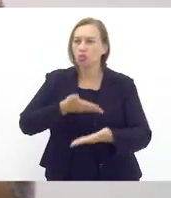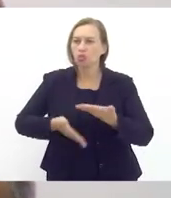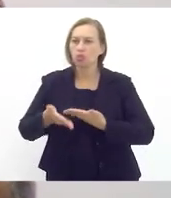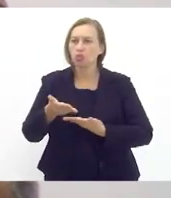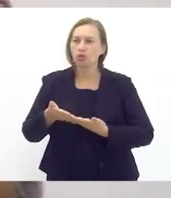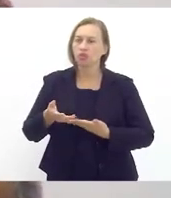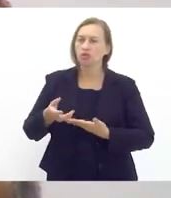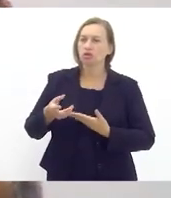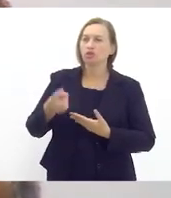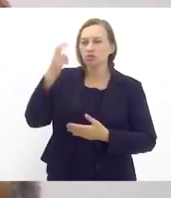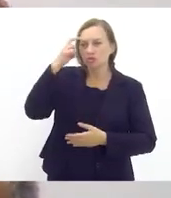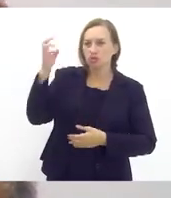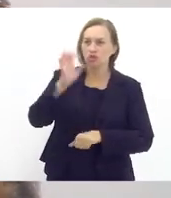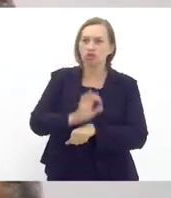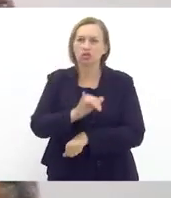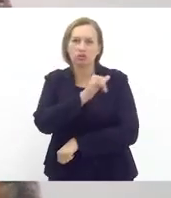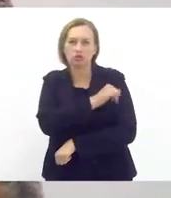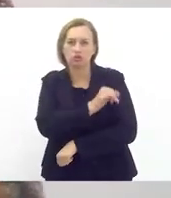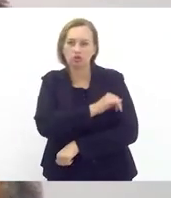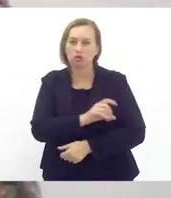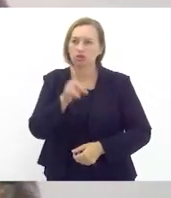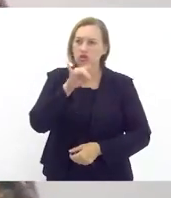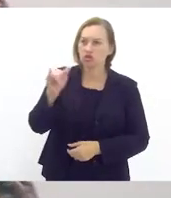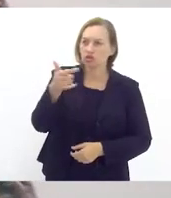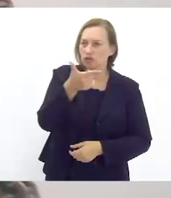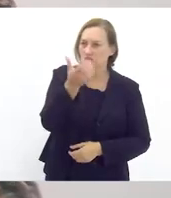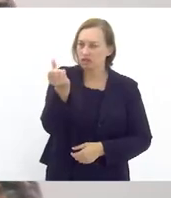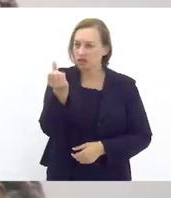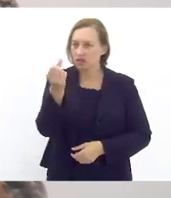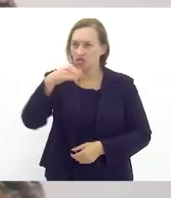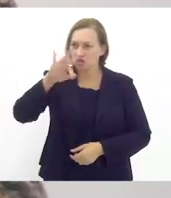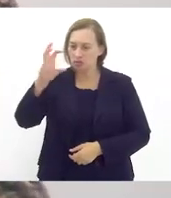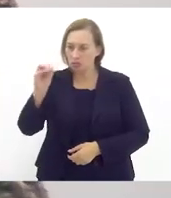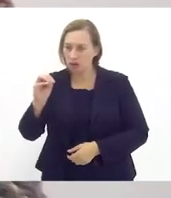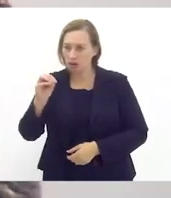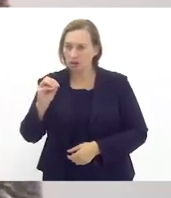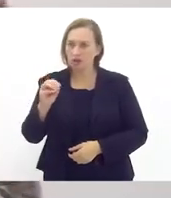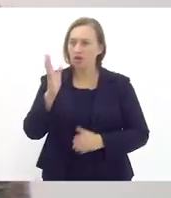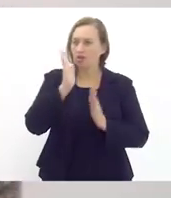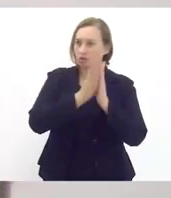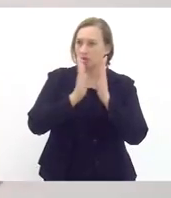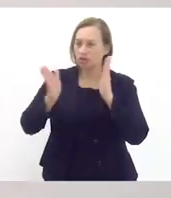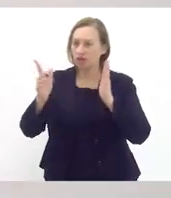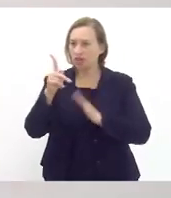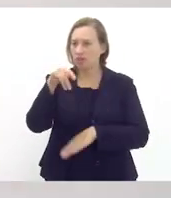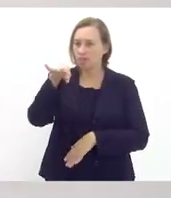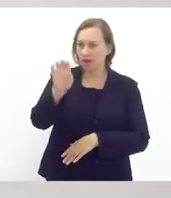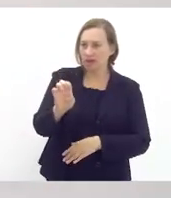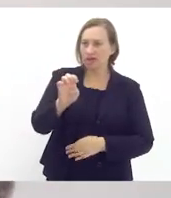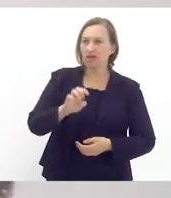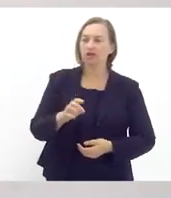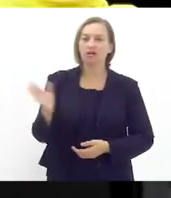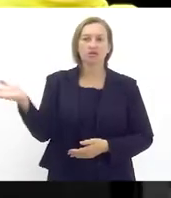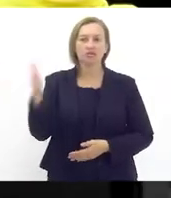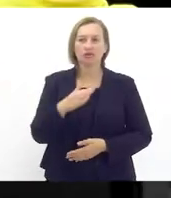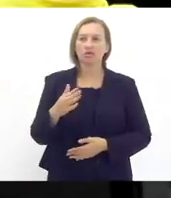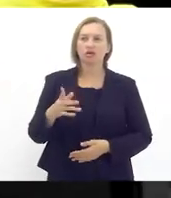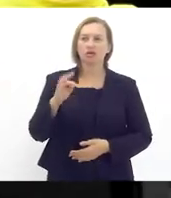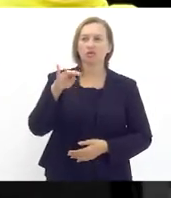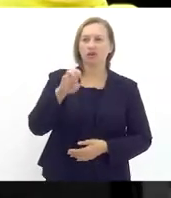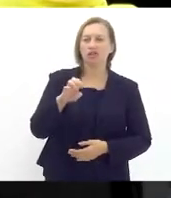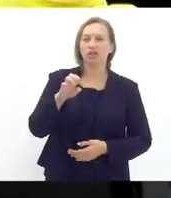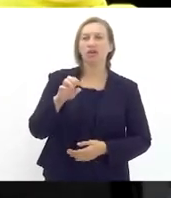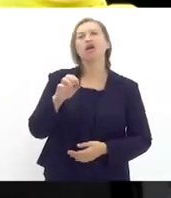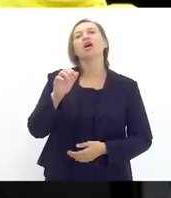fazedores cultura do Estado do Rio de Janeiro dia 26 de Maio na biblioteca Parque vamos em frente Aí Ana Lúcia então